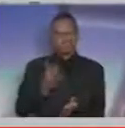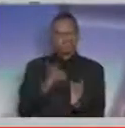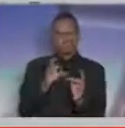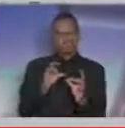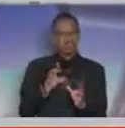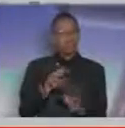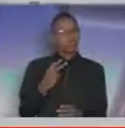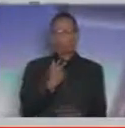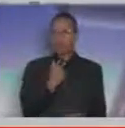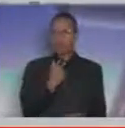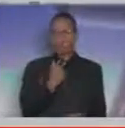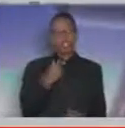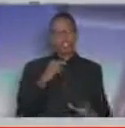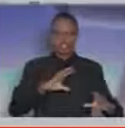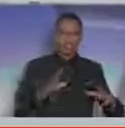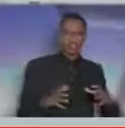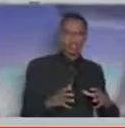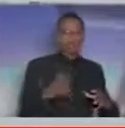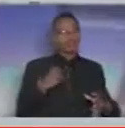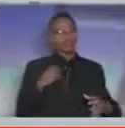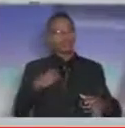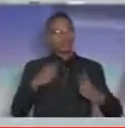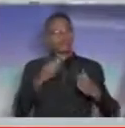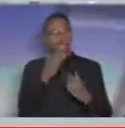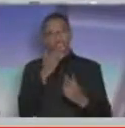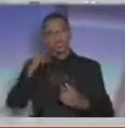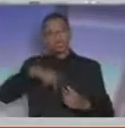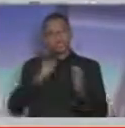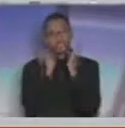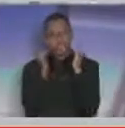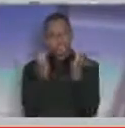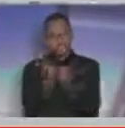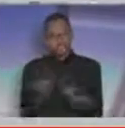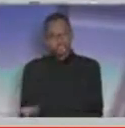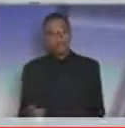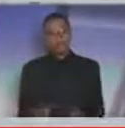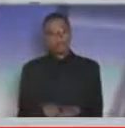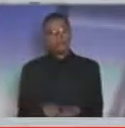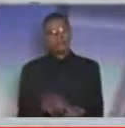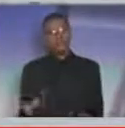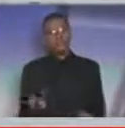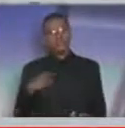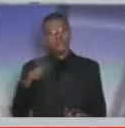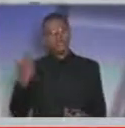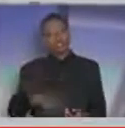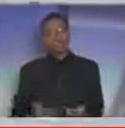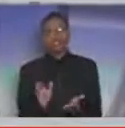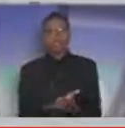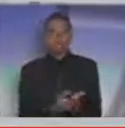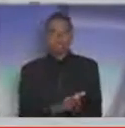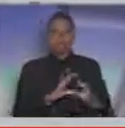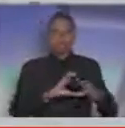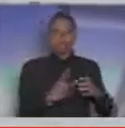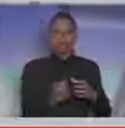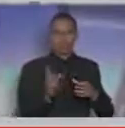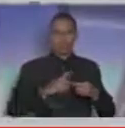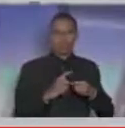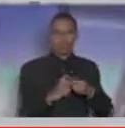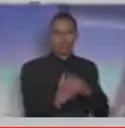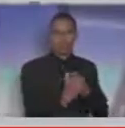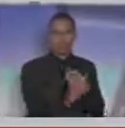especial Então faça essa pelo aqui Assembleia Legislativa E mais uma vez parabenizar a Associação